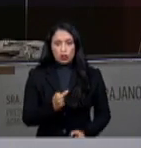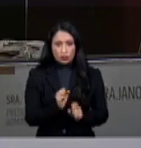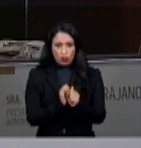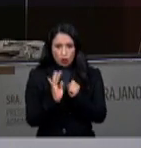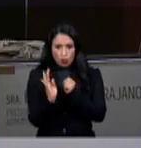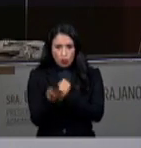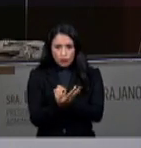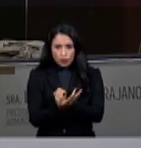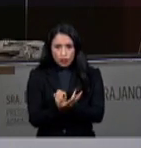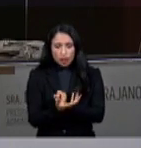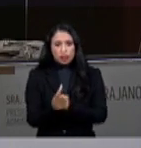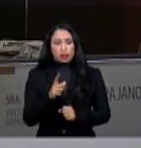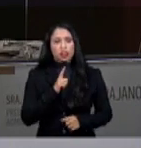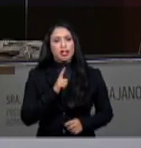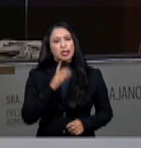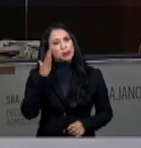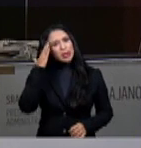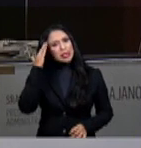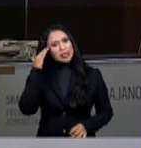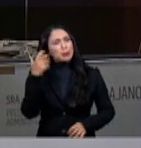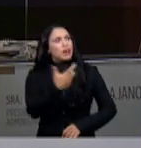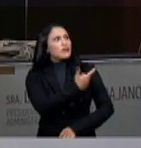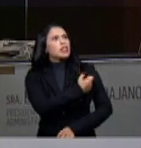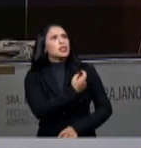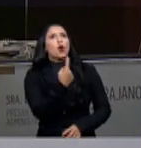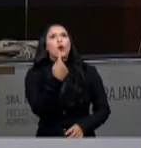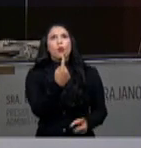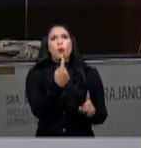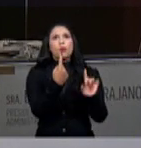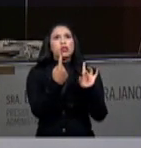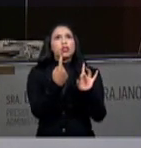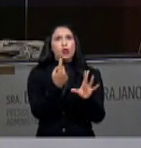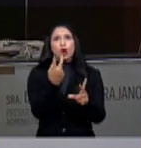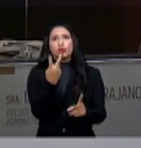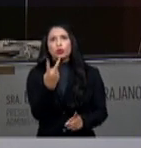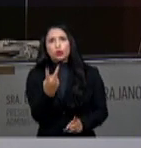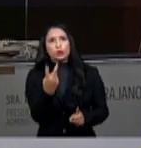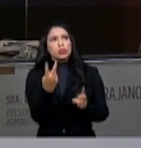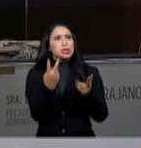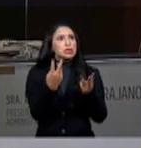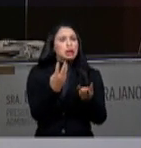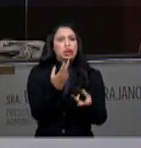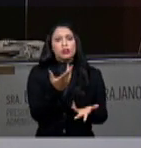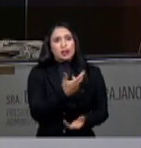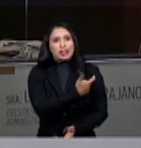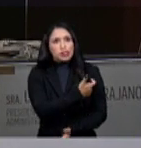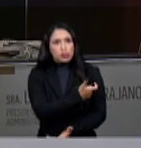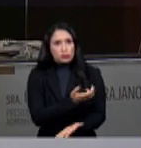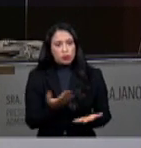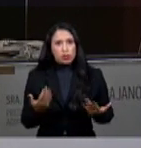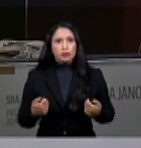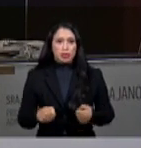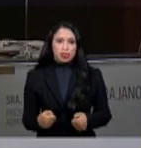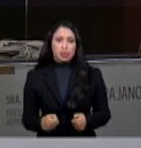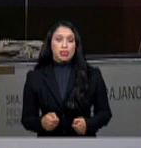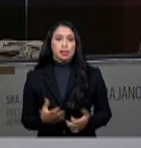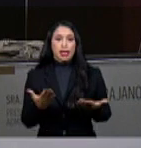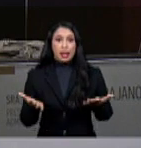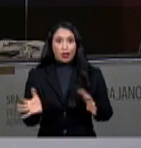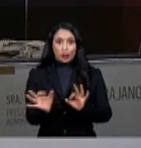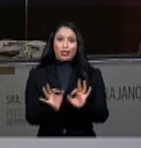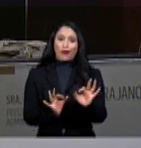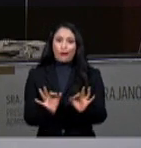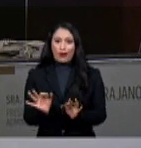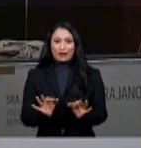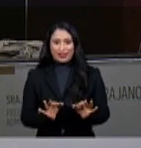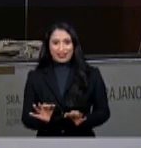teste também para saber as vacinas se uma duas doses com outro município então nós estamos fazendo um trabalho e agora a gente tá botando